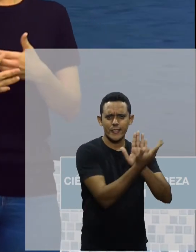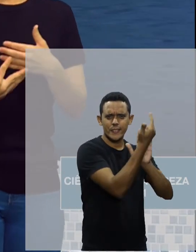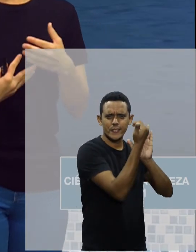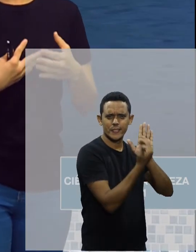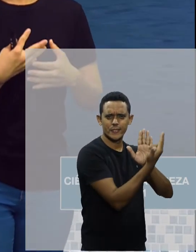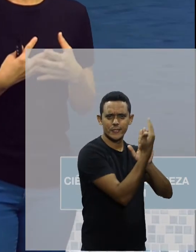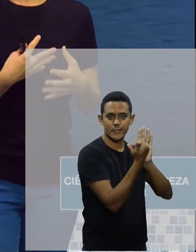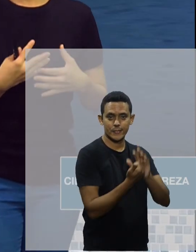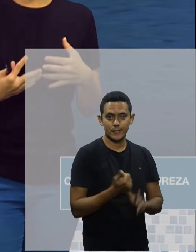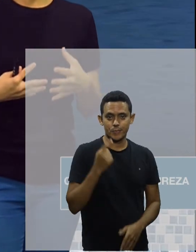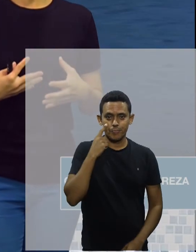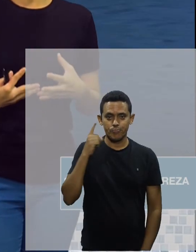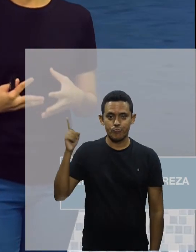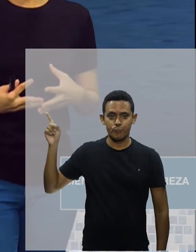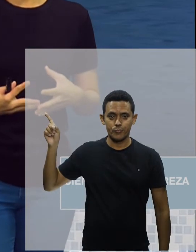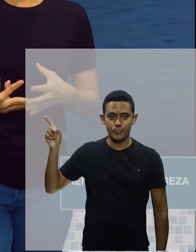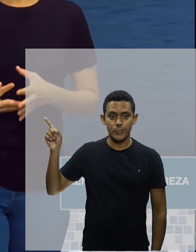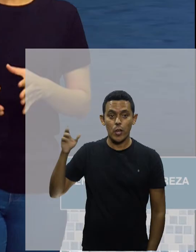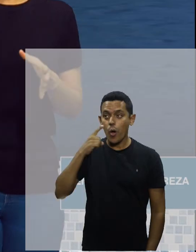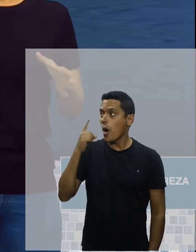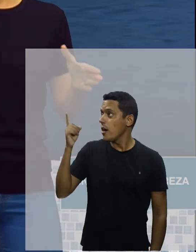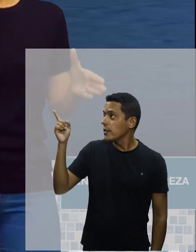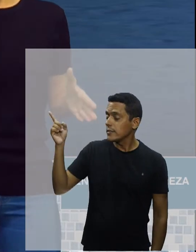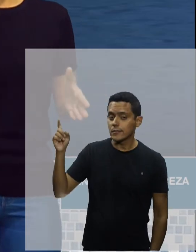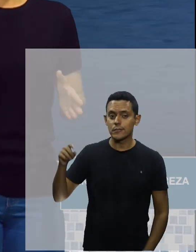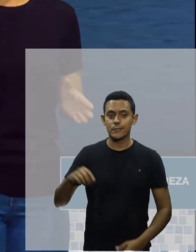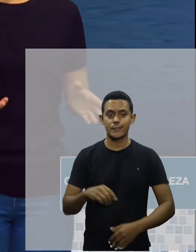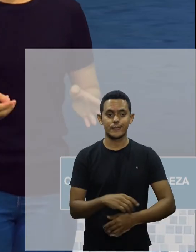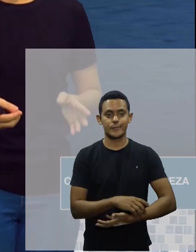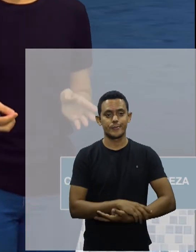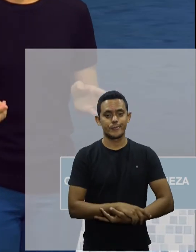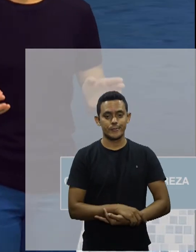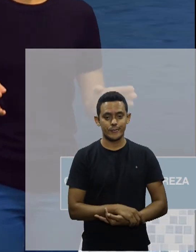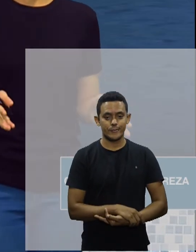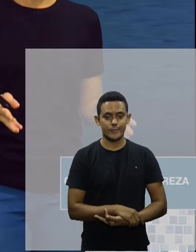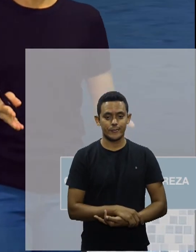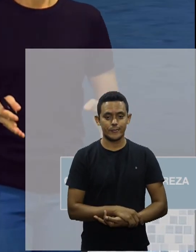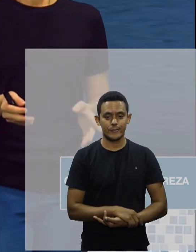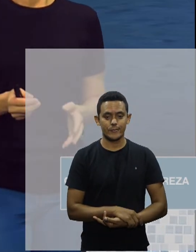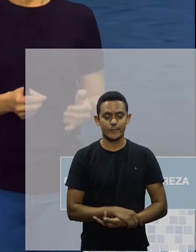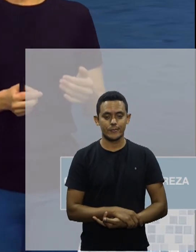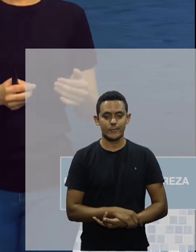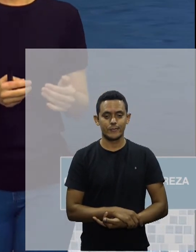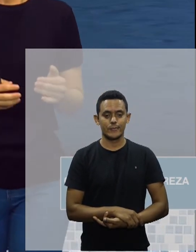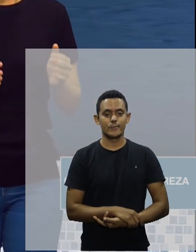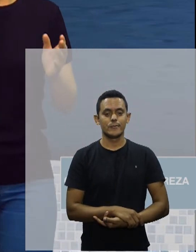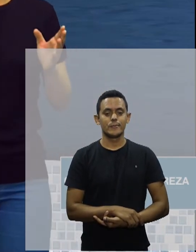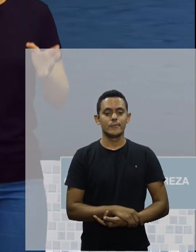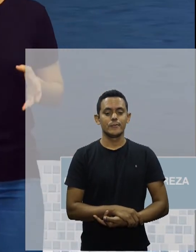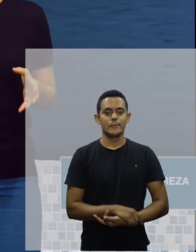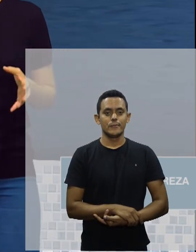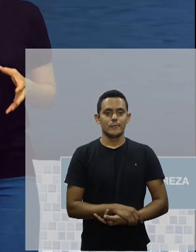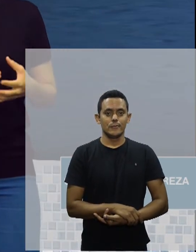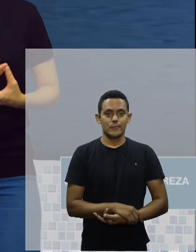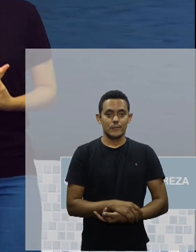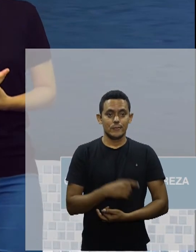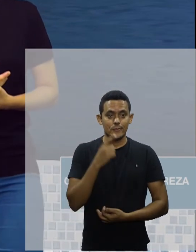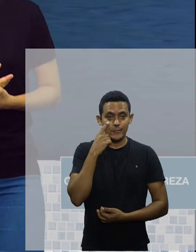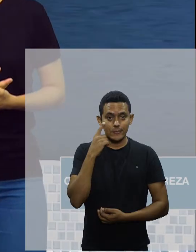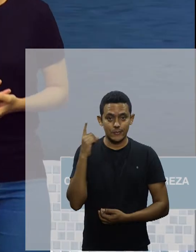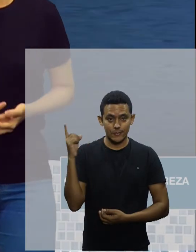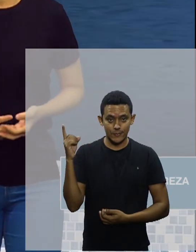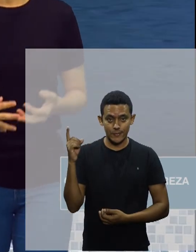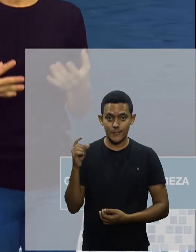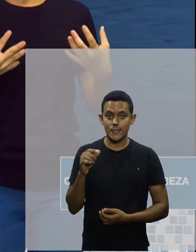como é que a gente identifica uma fake news eu trago aqui pra vocês um quadro preto né em que no centro o